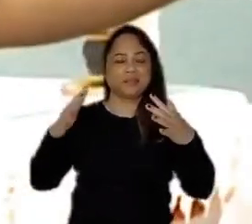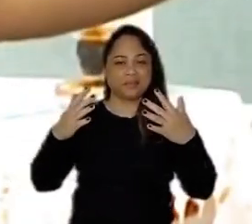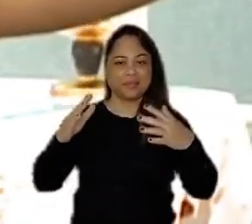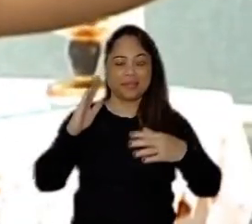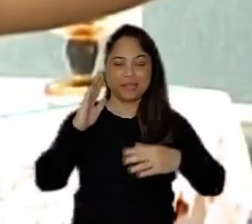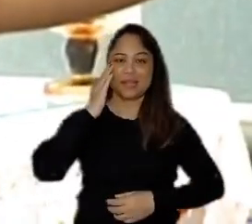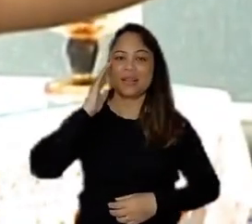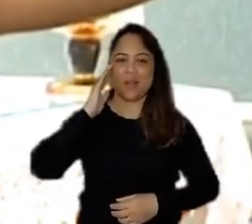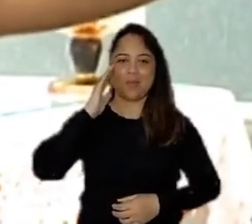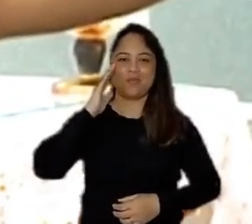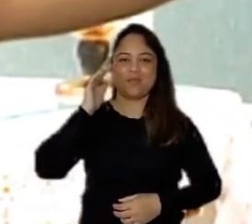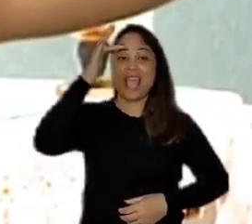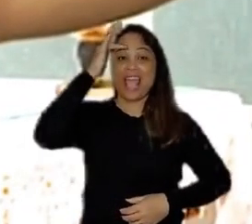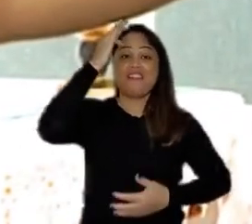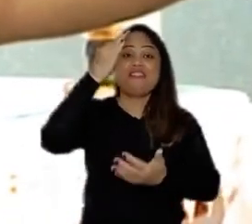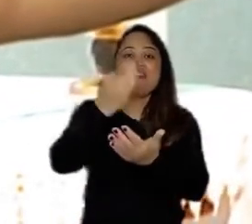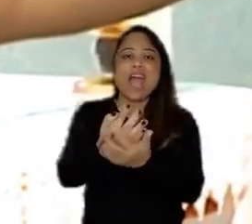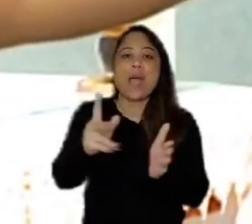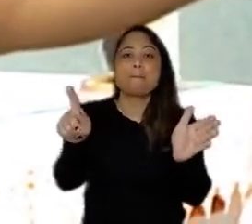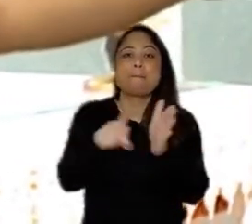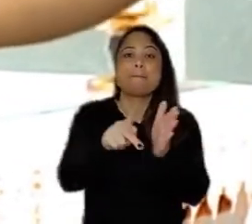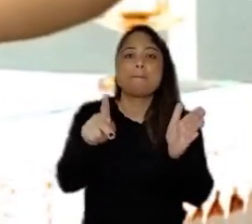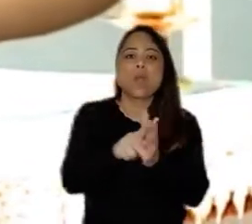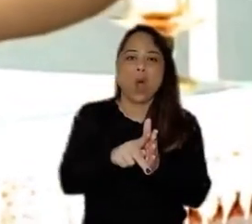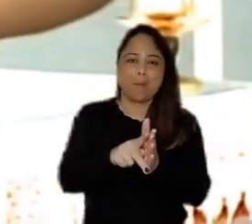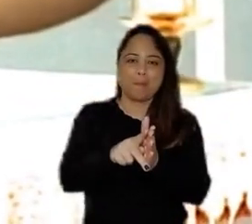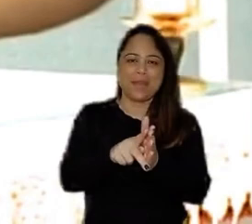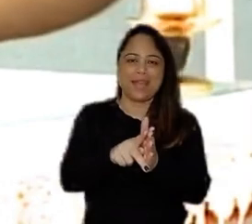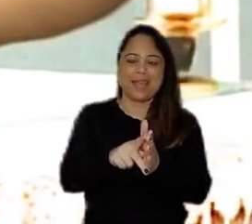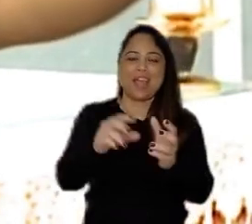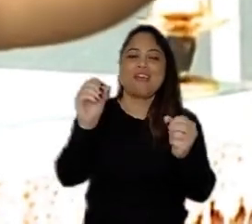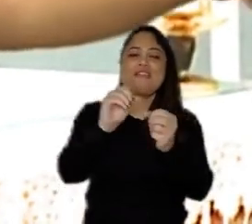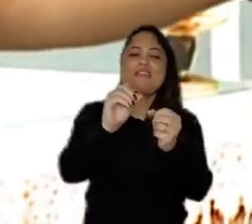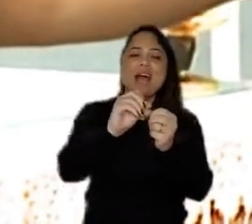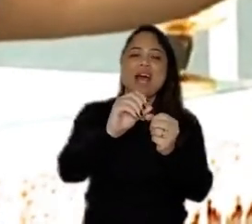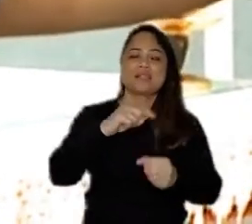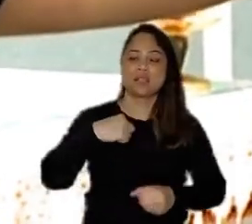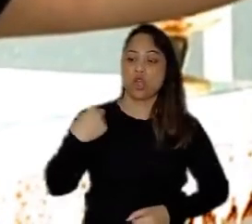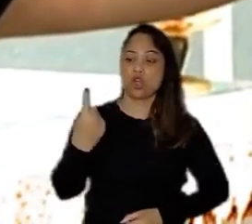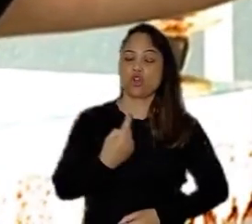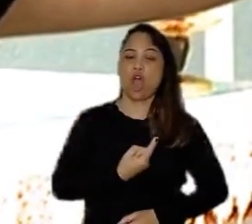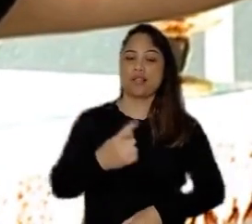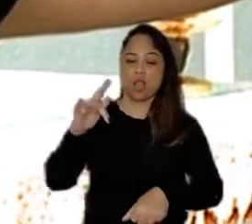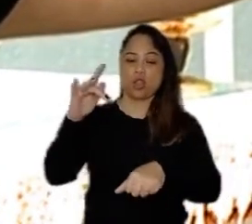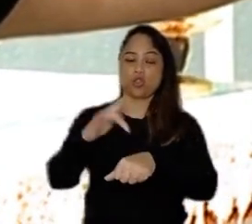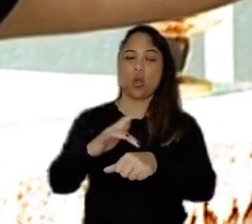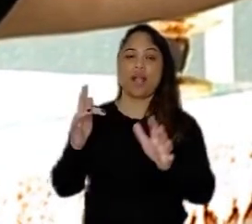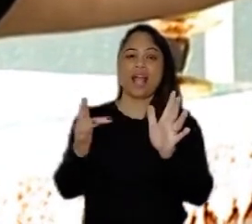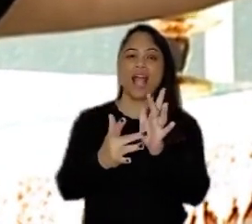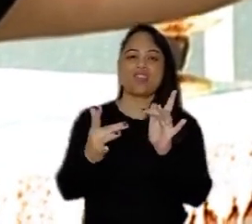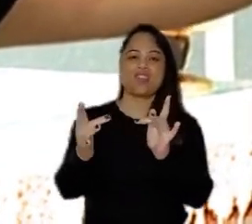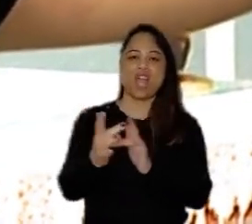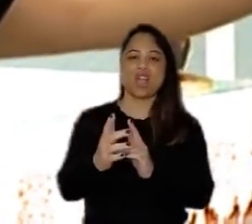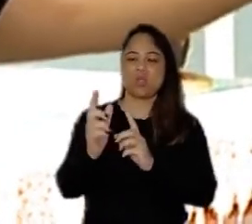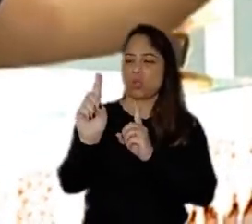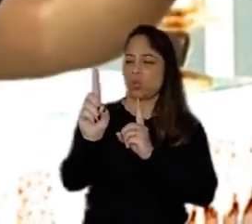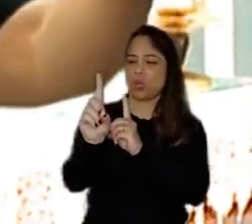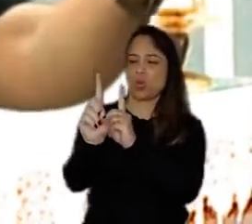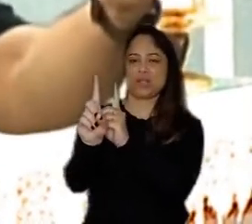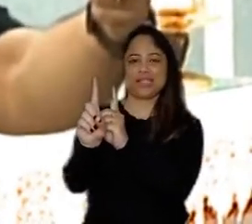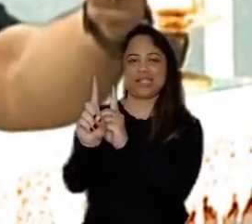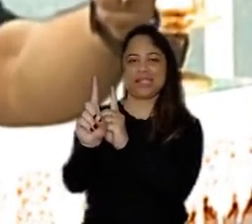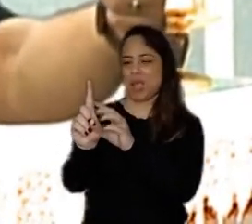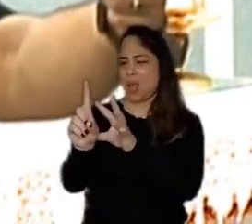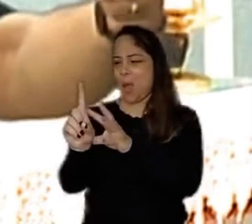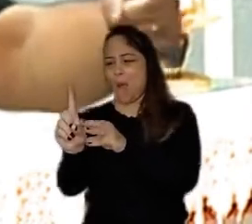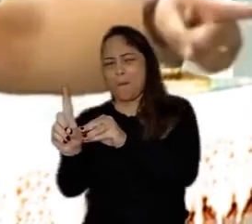Diga comigo: a fé pessoal nos faz tocar em Jesus pelas costas e